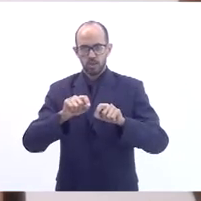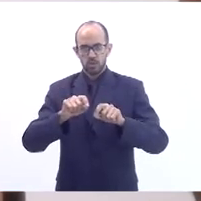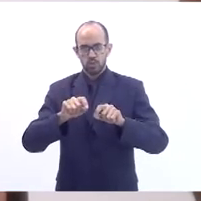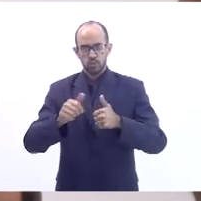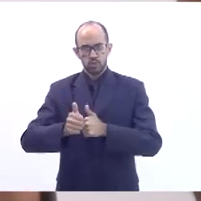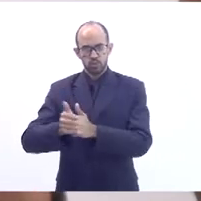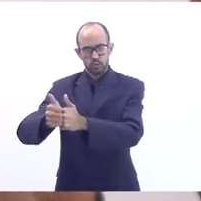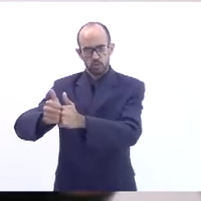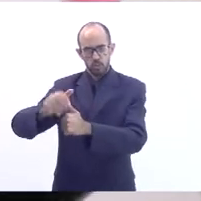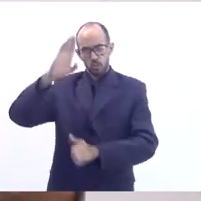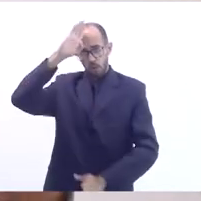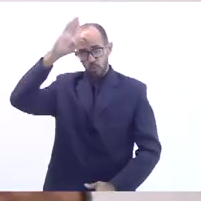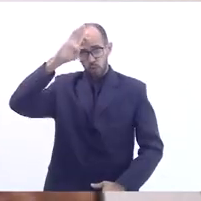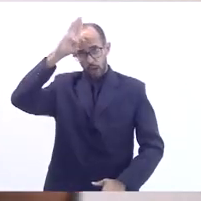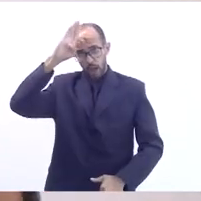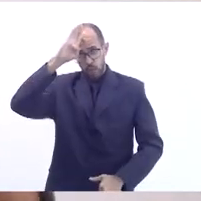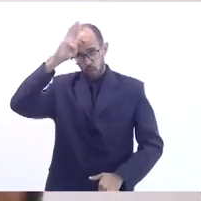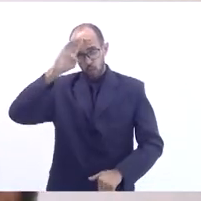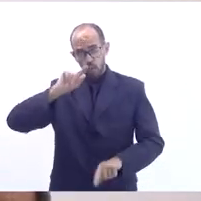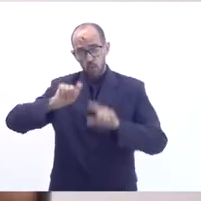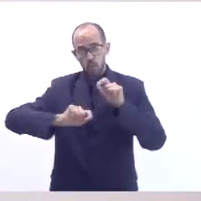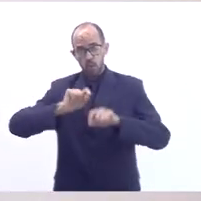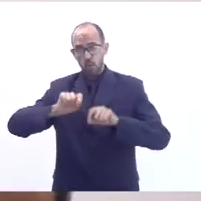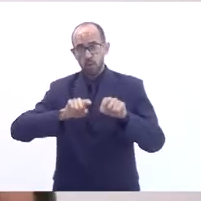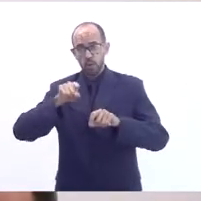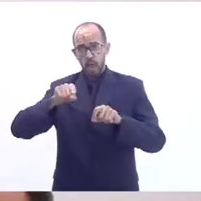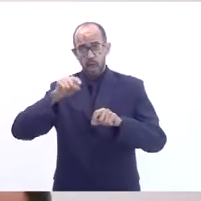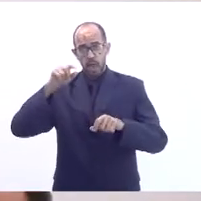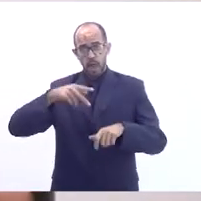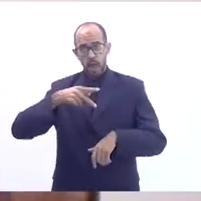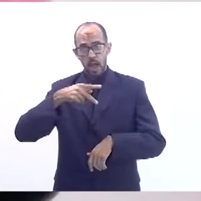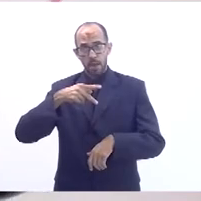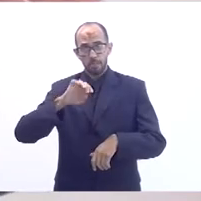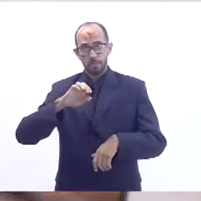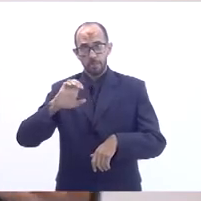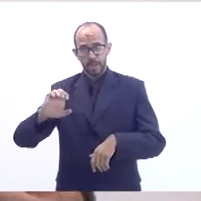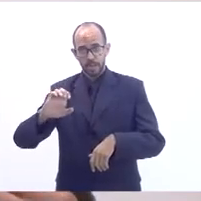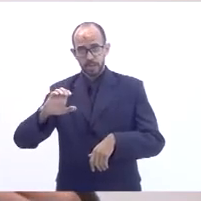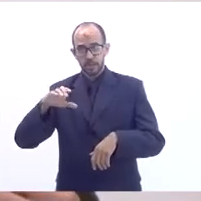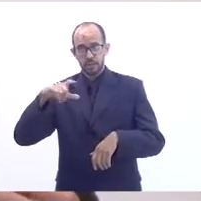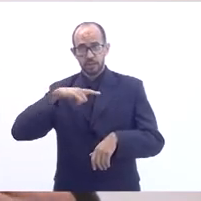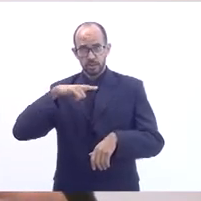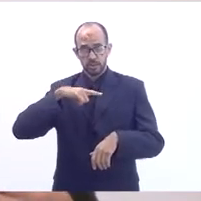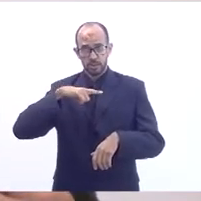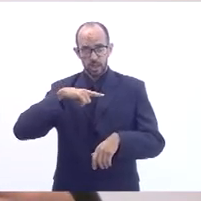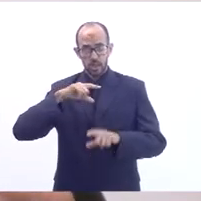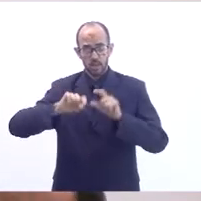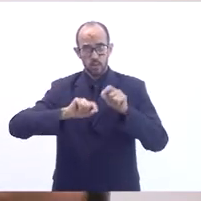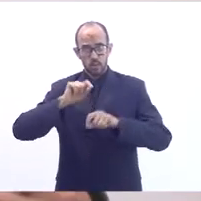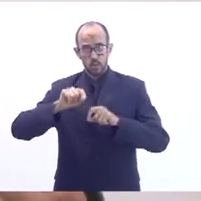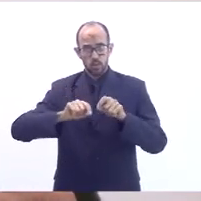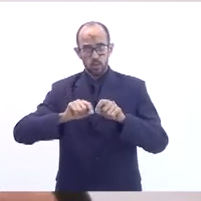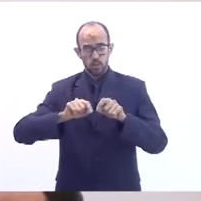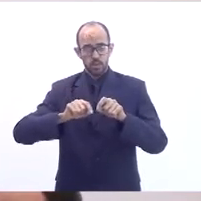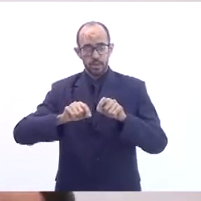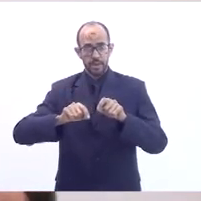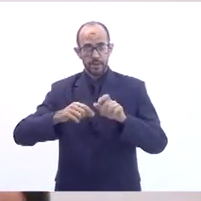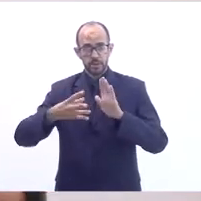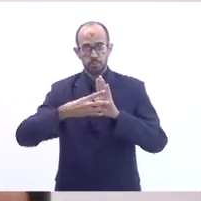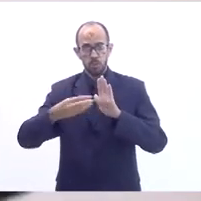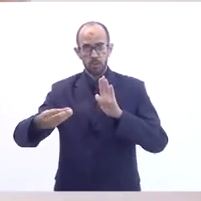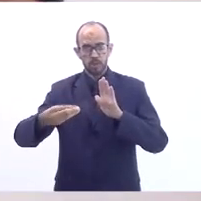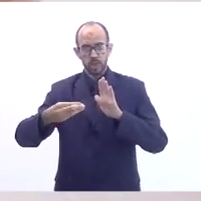bolsonaros a gente embora aperta e ela tem uma história de uma legitimidade que a gente tem essa narrativa de dissolver desobediência civil